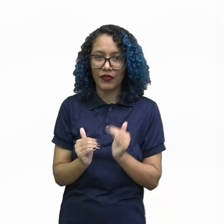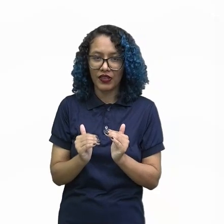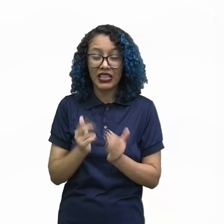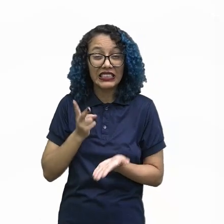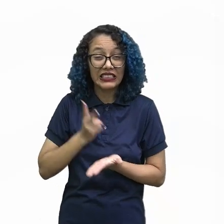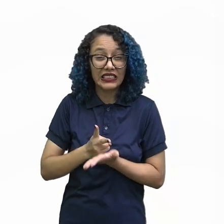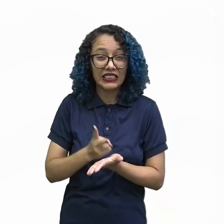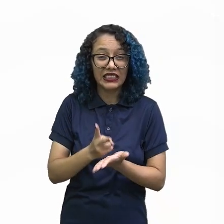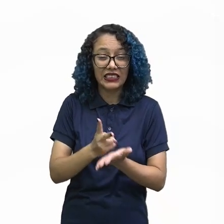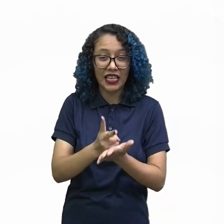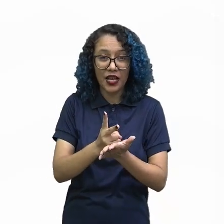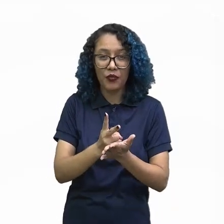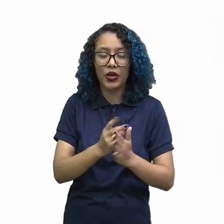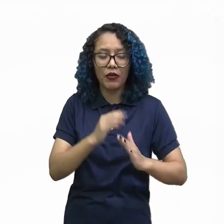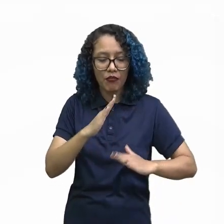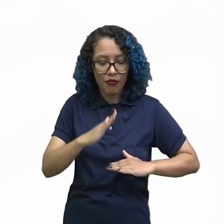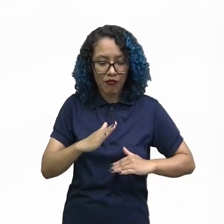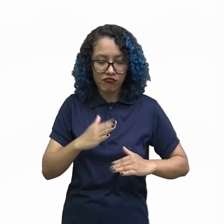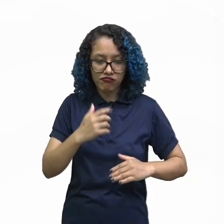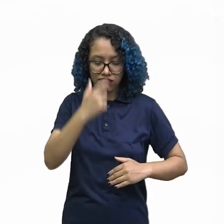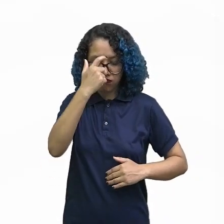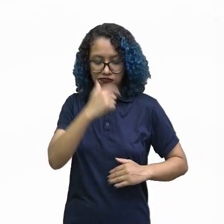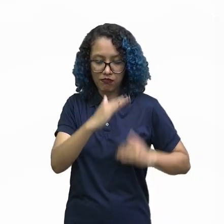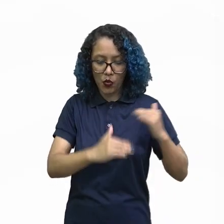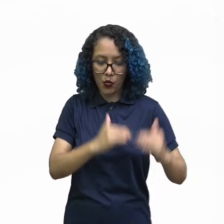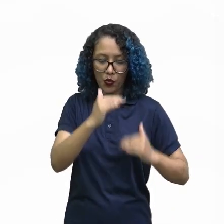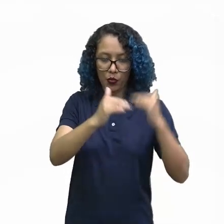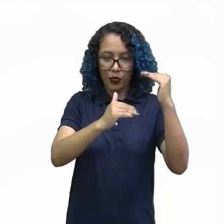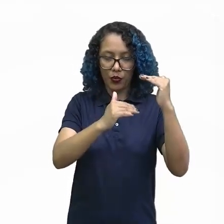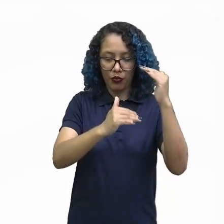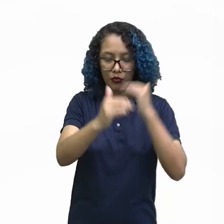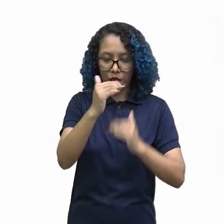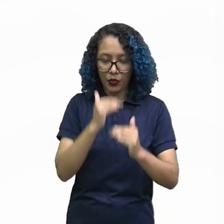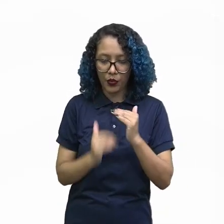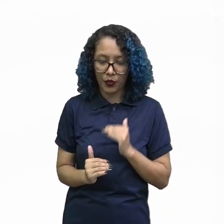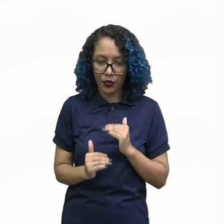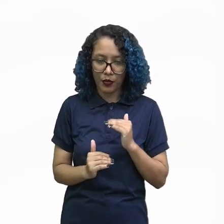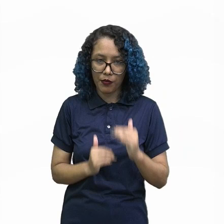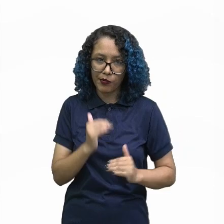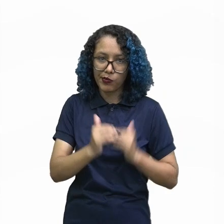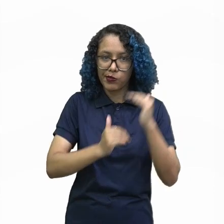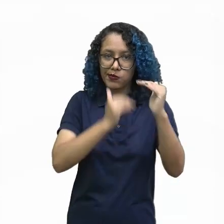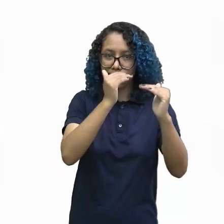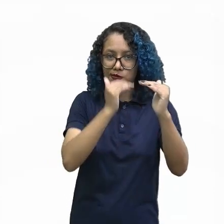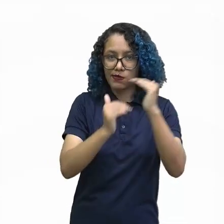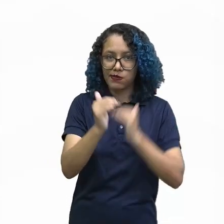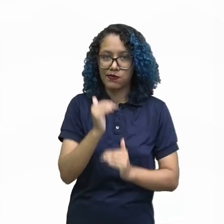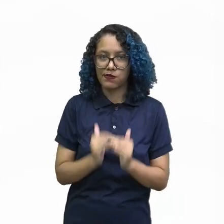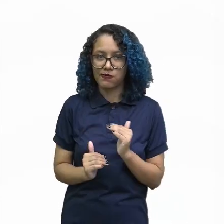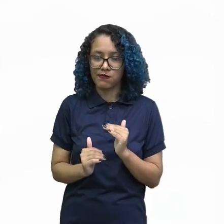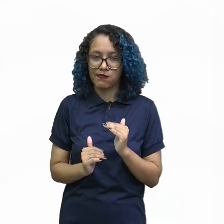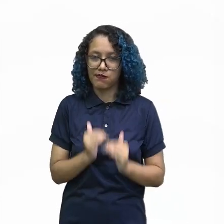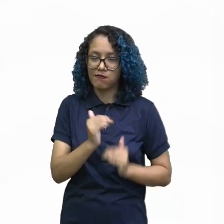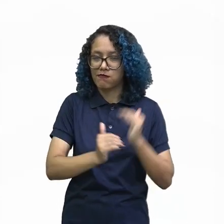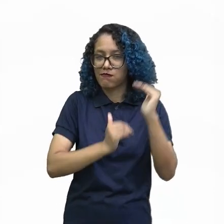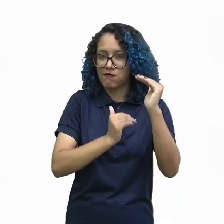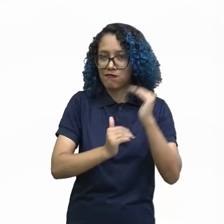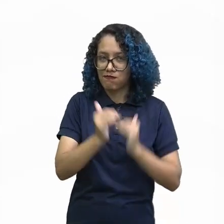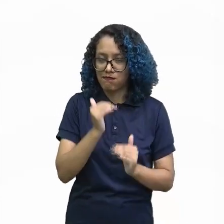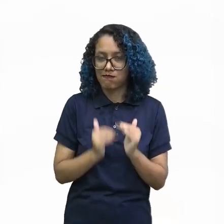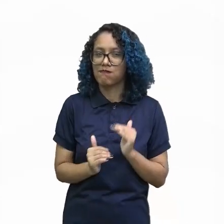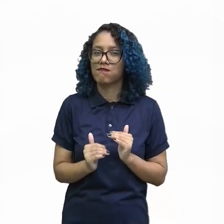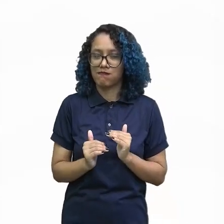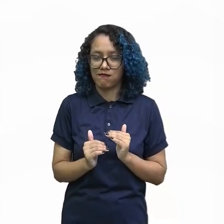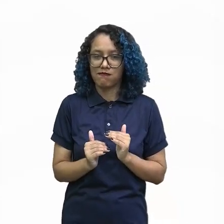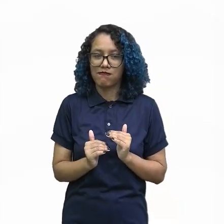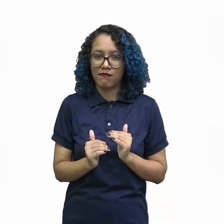eu estou me construindo e desconstruindo, crescendo e morrendo, evoluindo e também